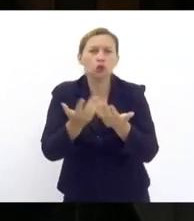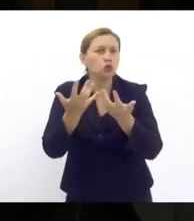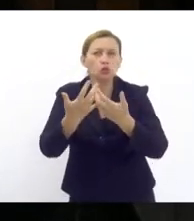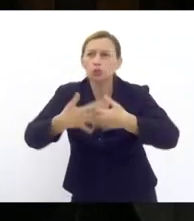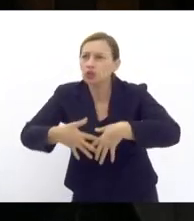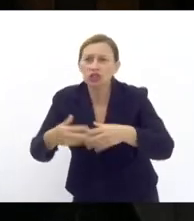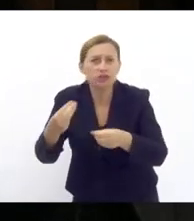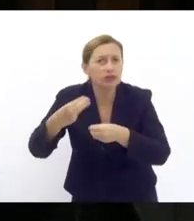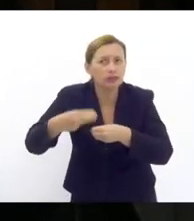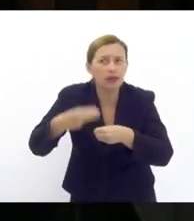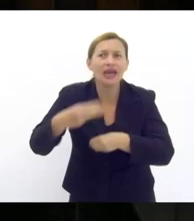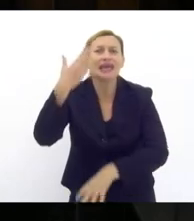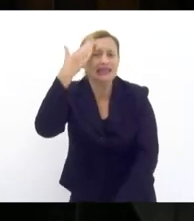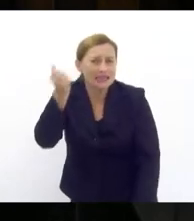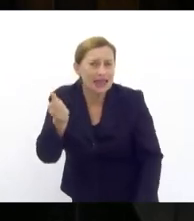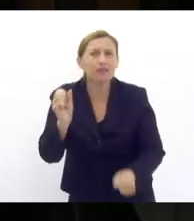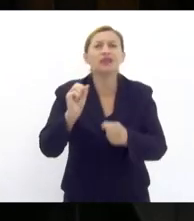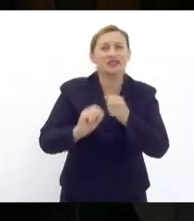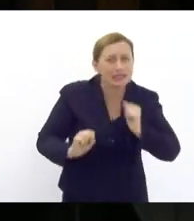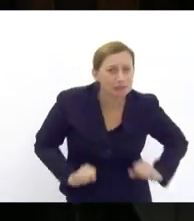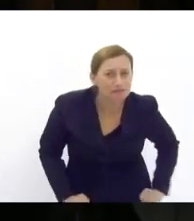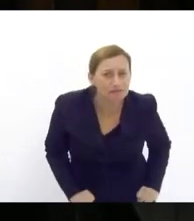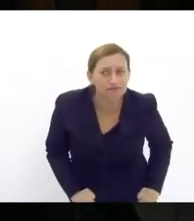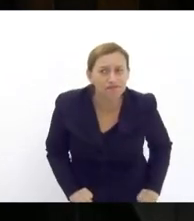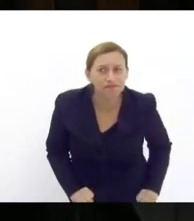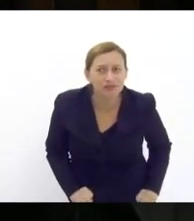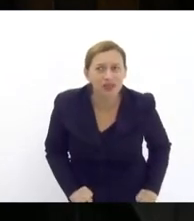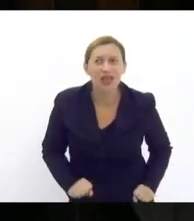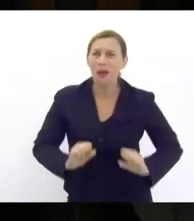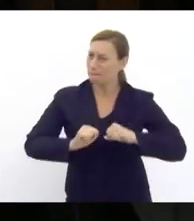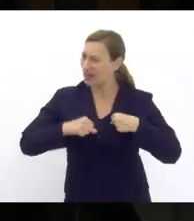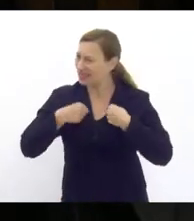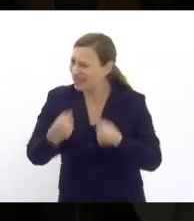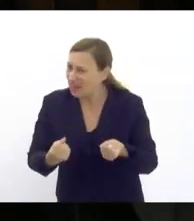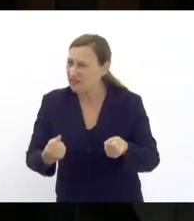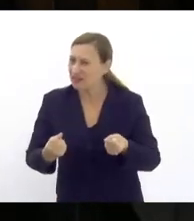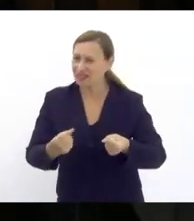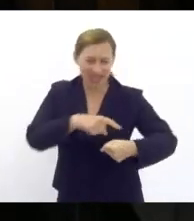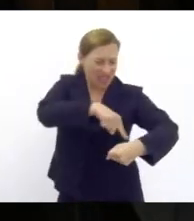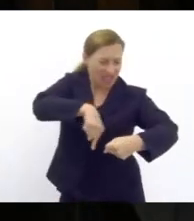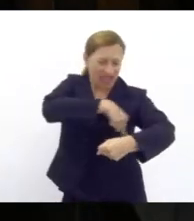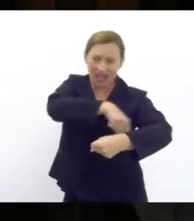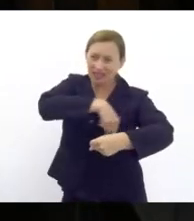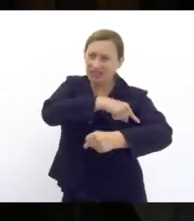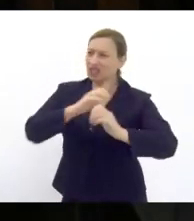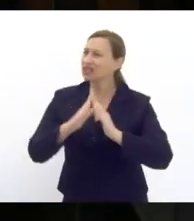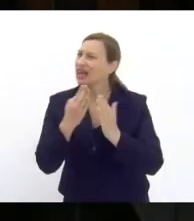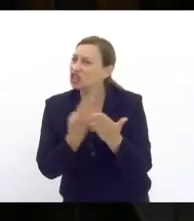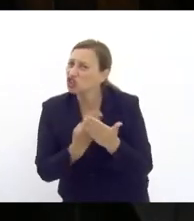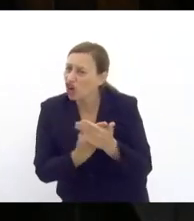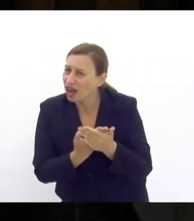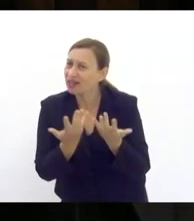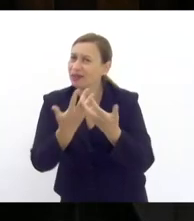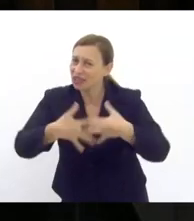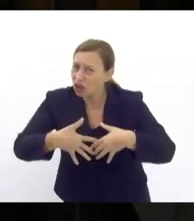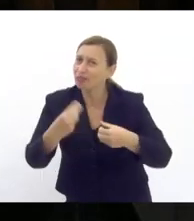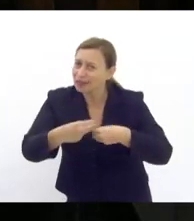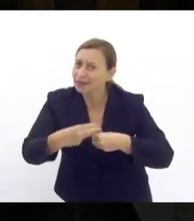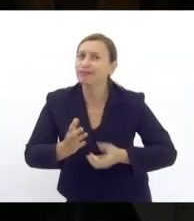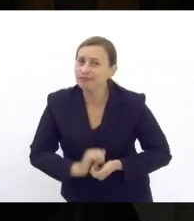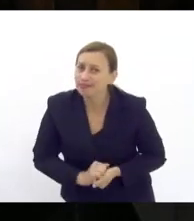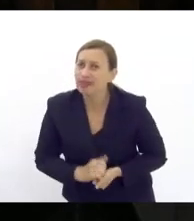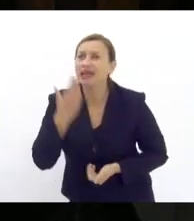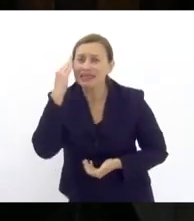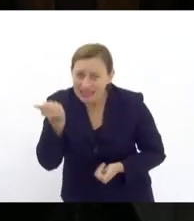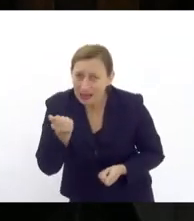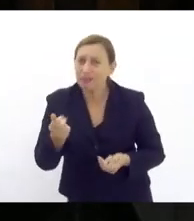Petrópolis e sabe o que ele está fazendo para defender as merendeiras no município de Petrópolis? Em respeito